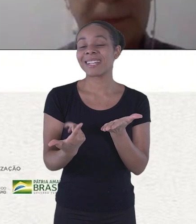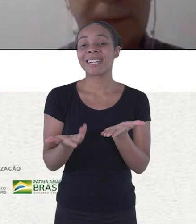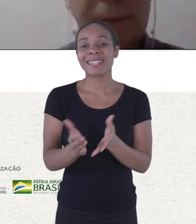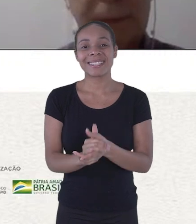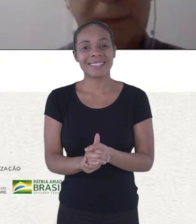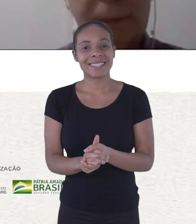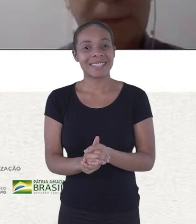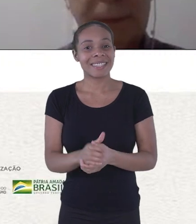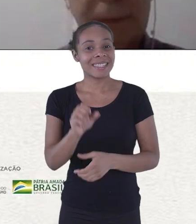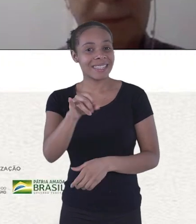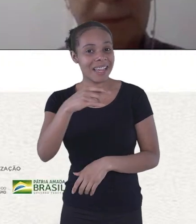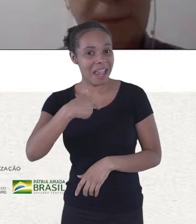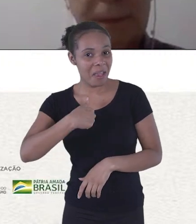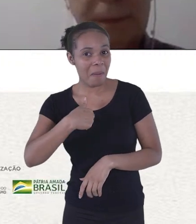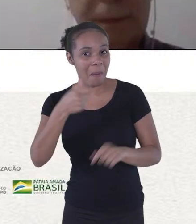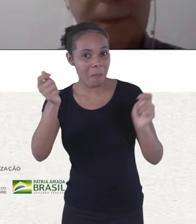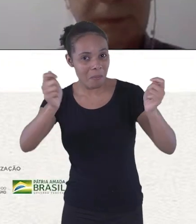eu colocaria no panteão dos contistas.